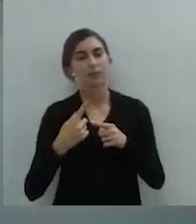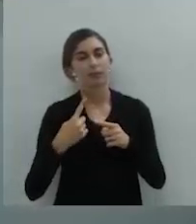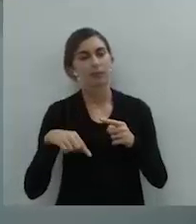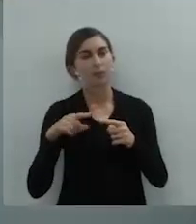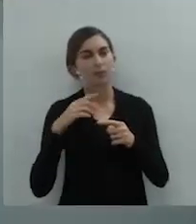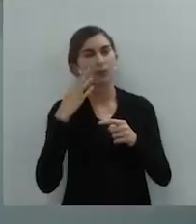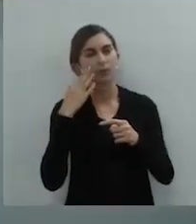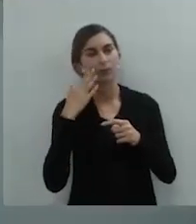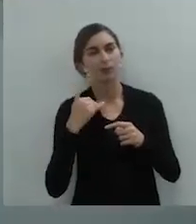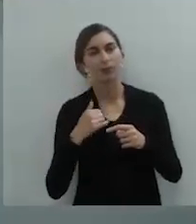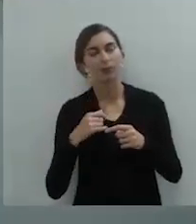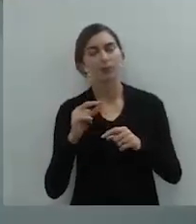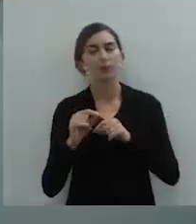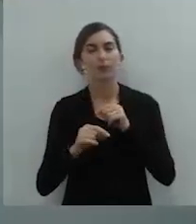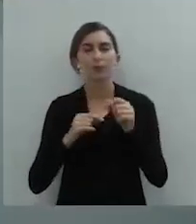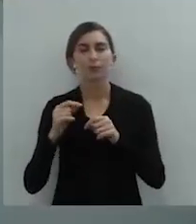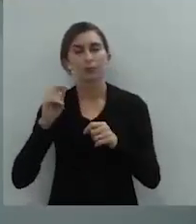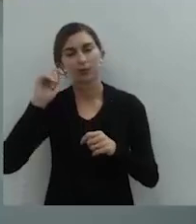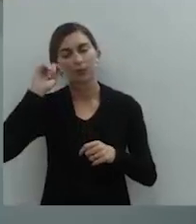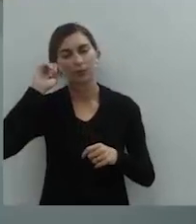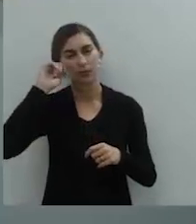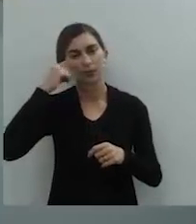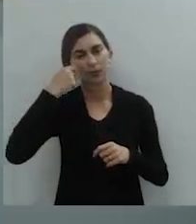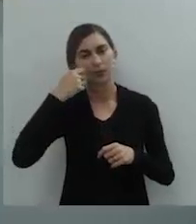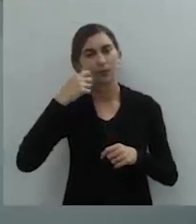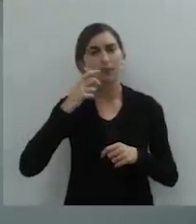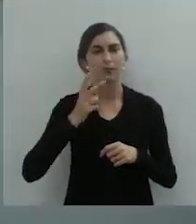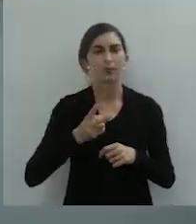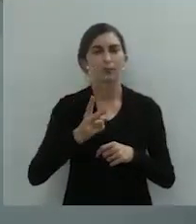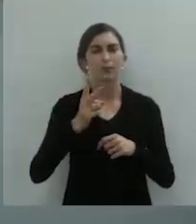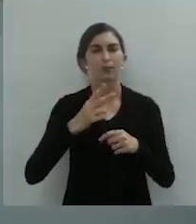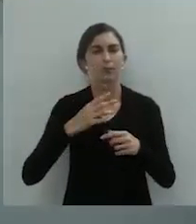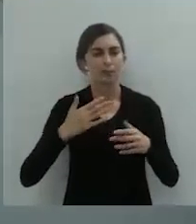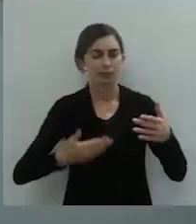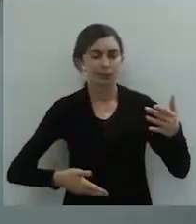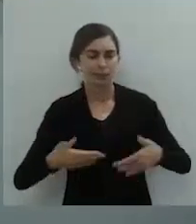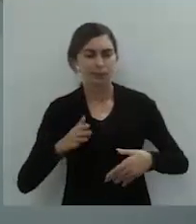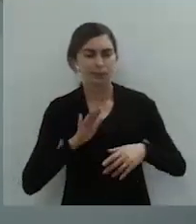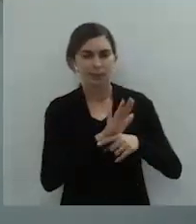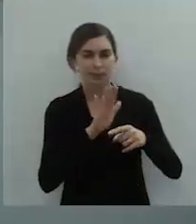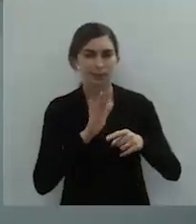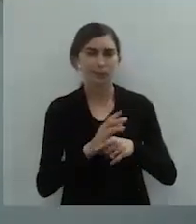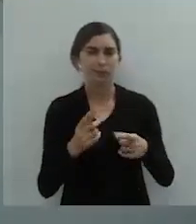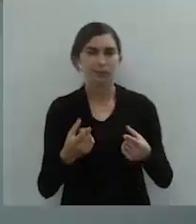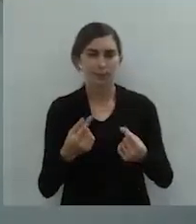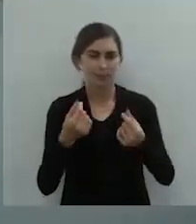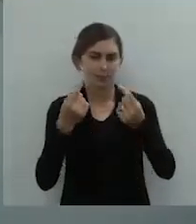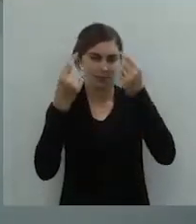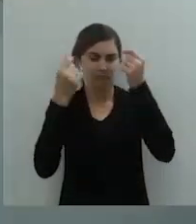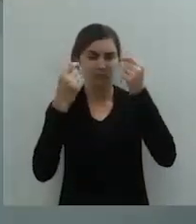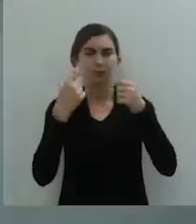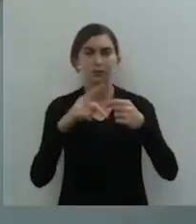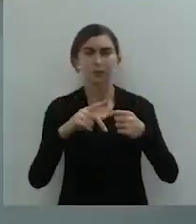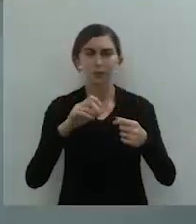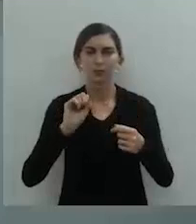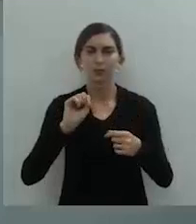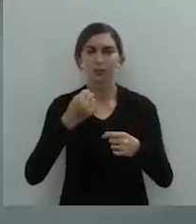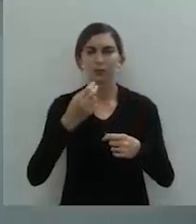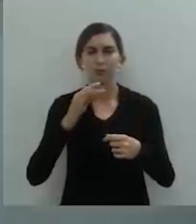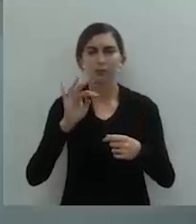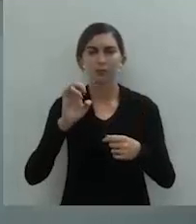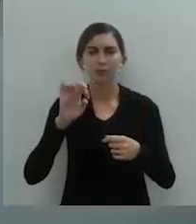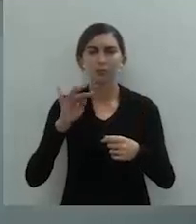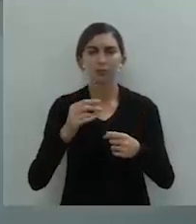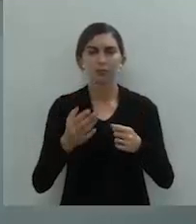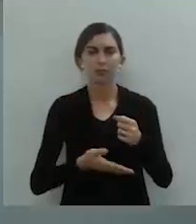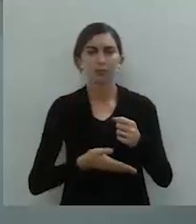gente sabe que o negro, ele serviu a essa economia. Ele deu sustento à